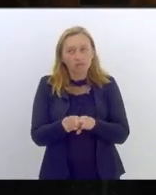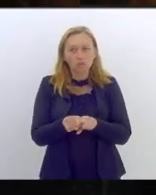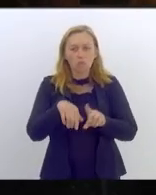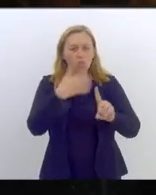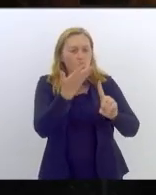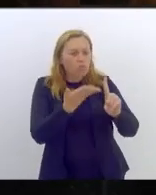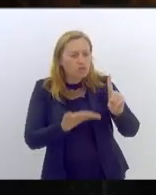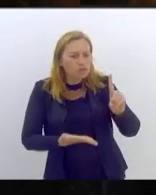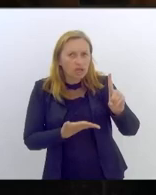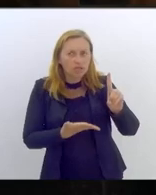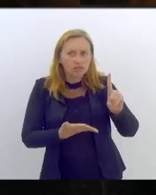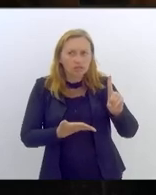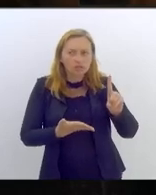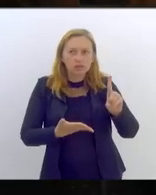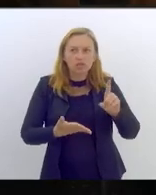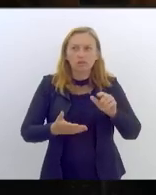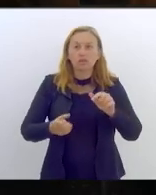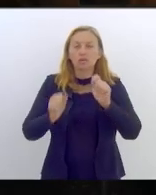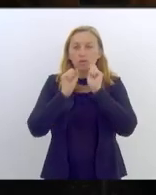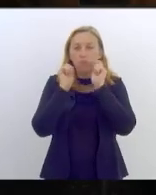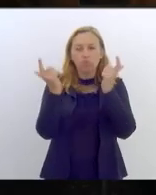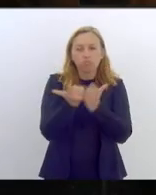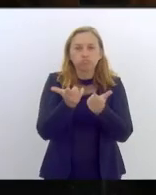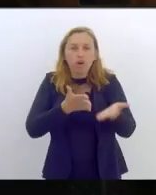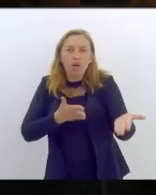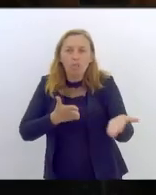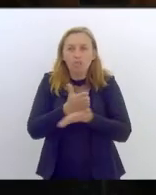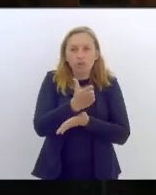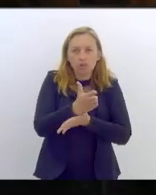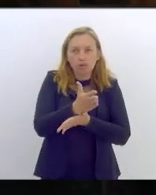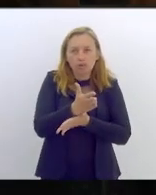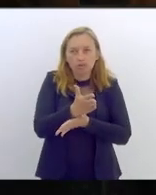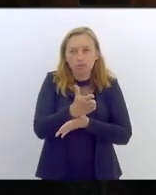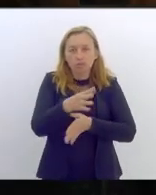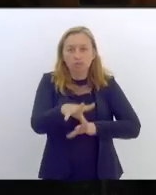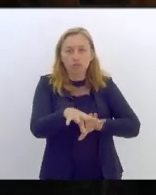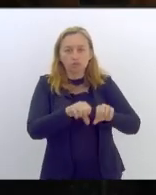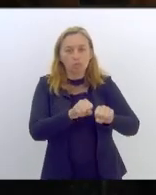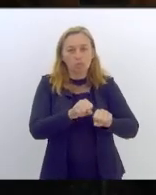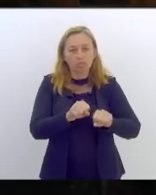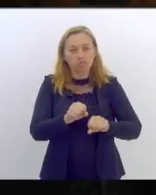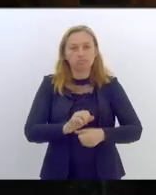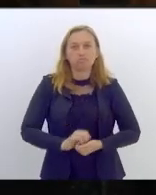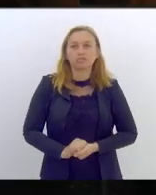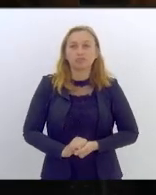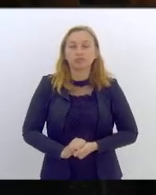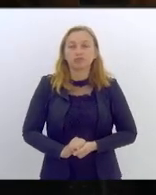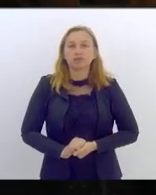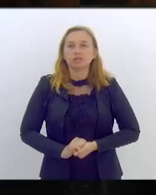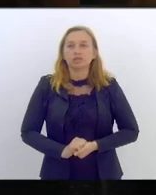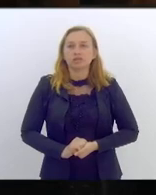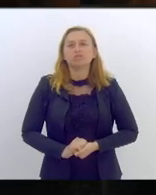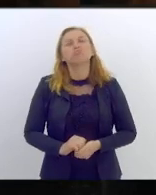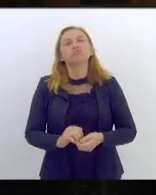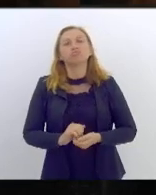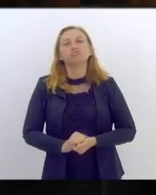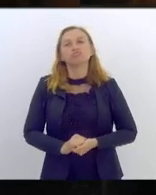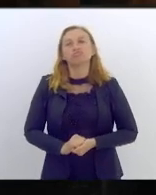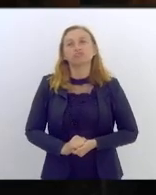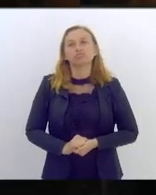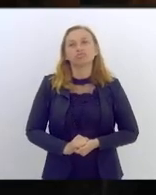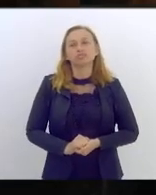homenagem ao legislativo que aprovou o referido diploma legal dessa forma e até por isso